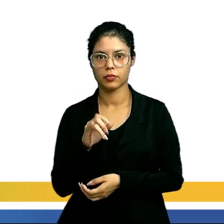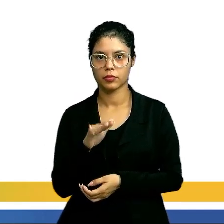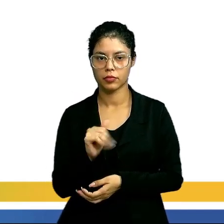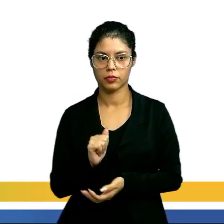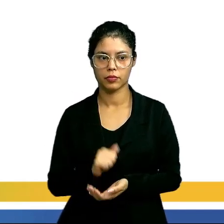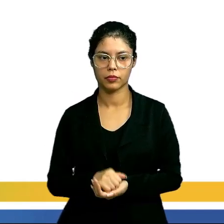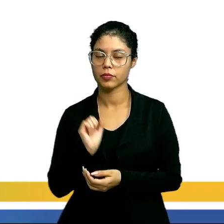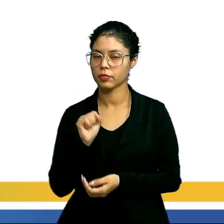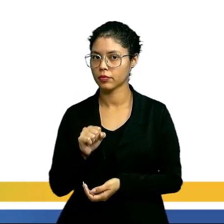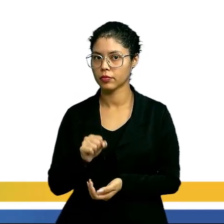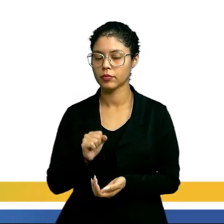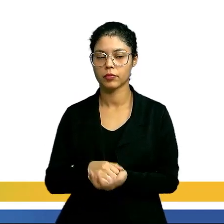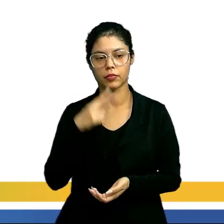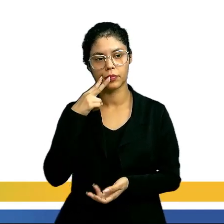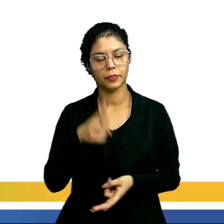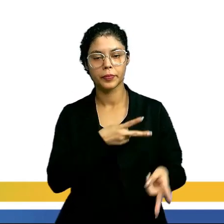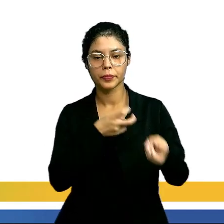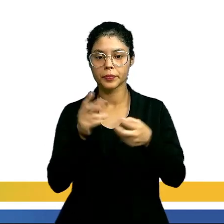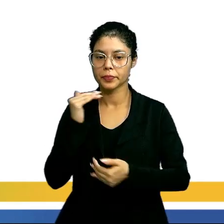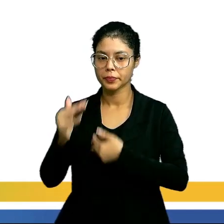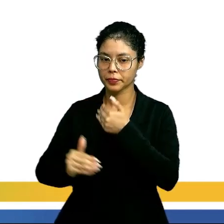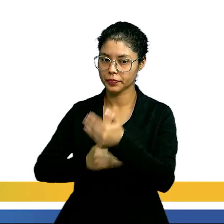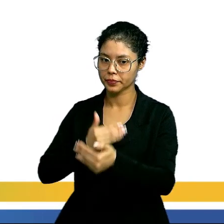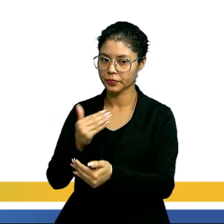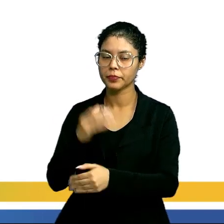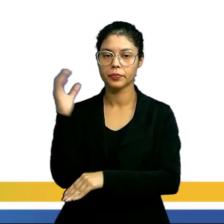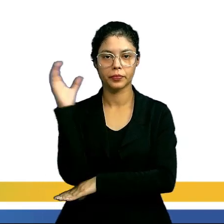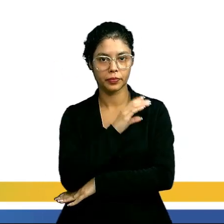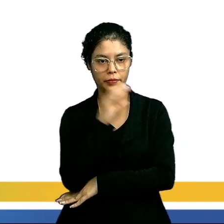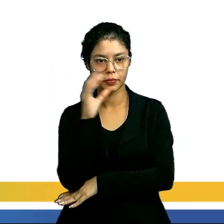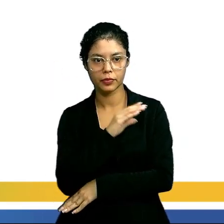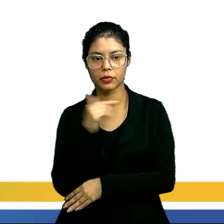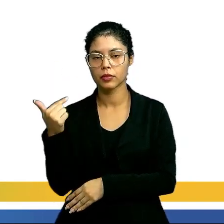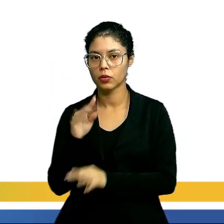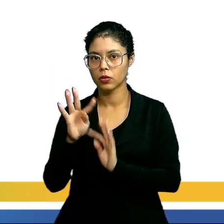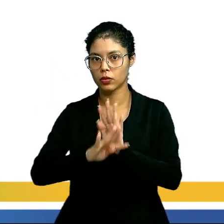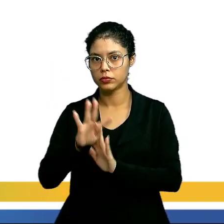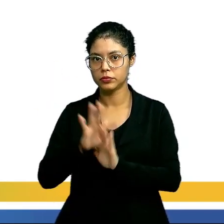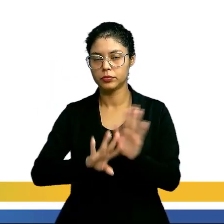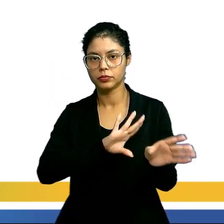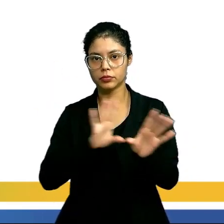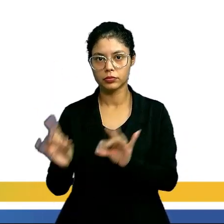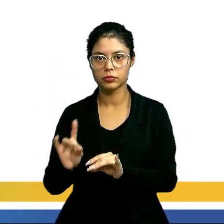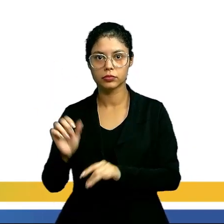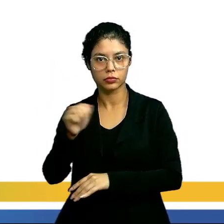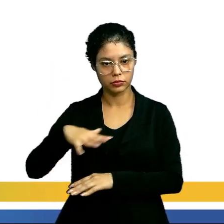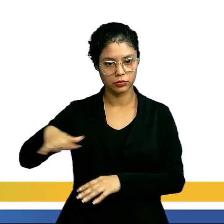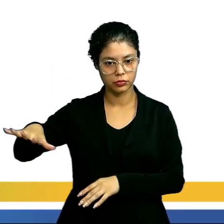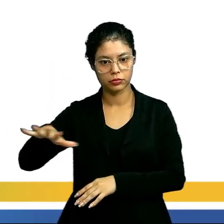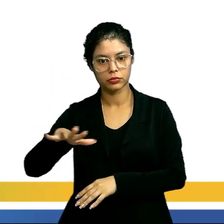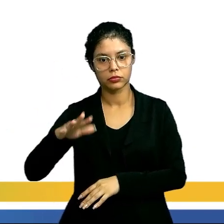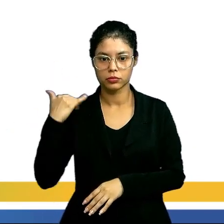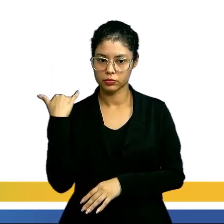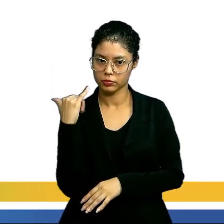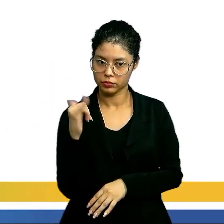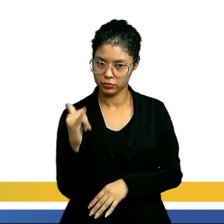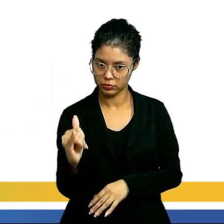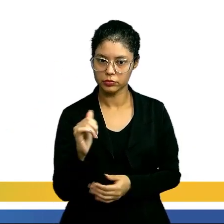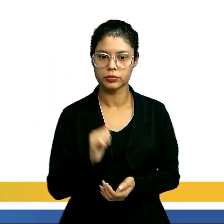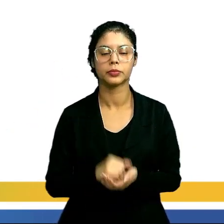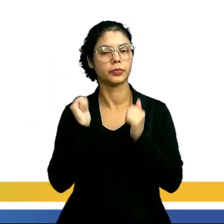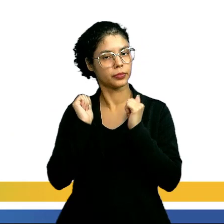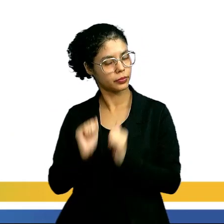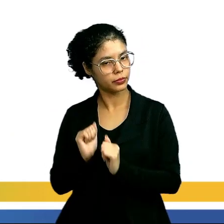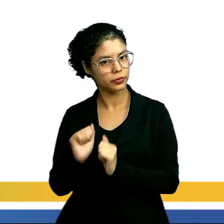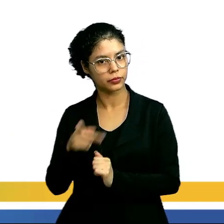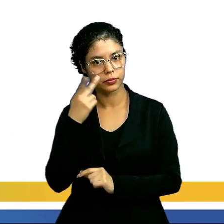cinética? Sim, a gente observa que o processo de aceleração, segundo o texto, é através de campos elétricos. Então, a gente